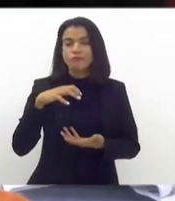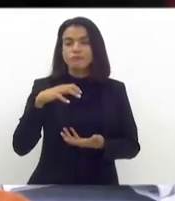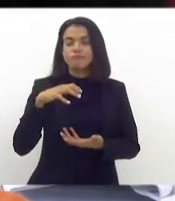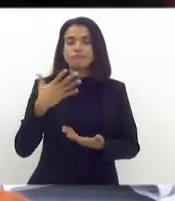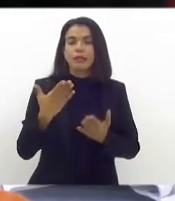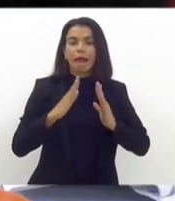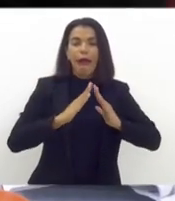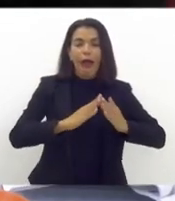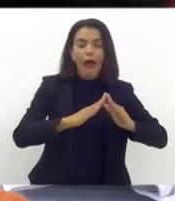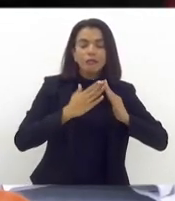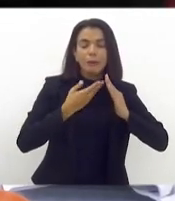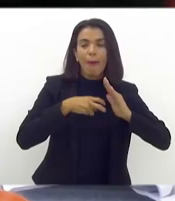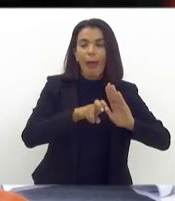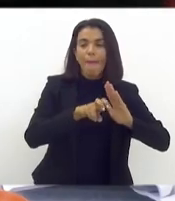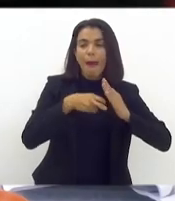em casas,